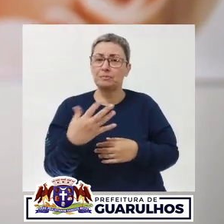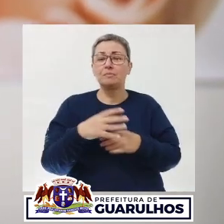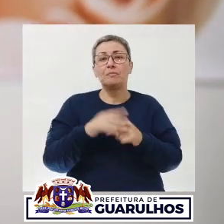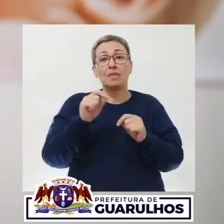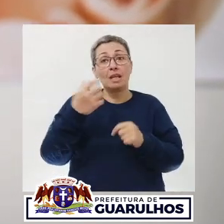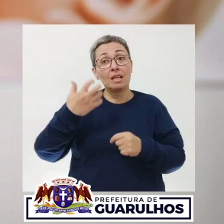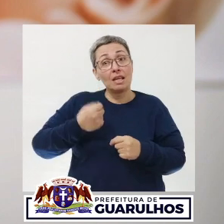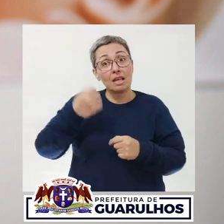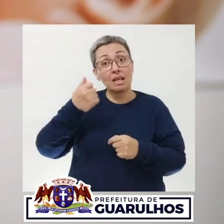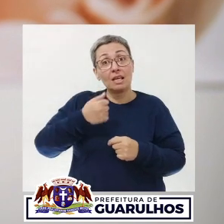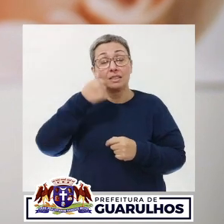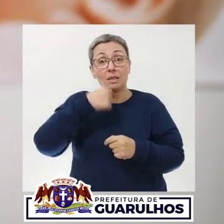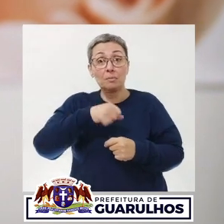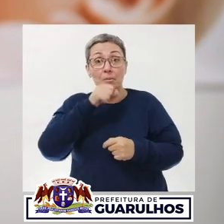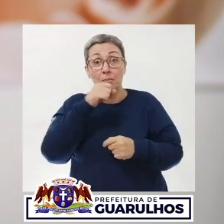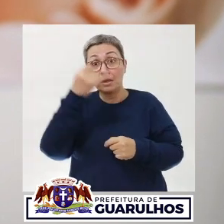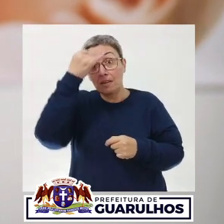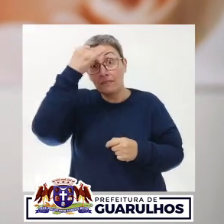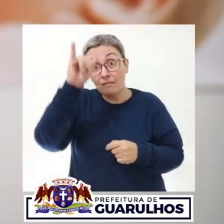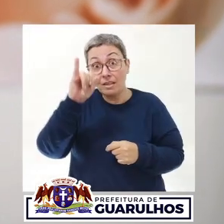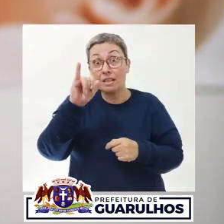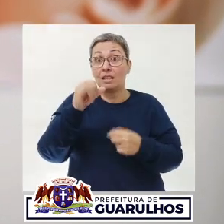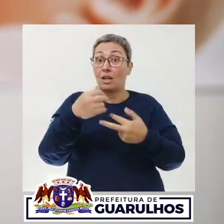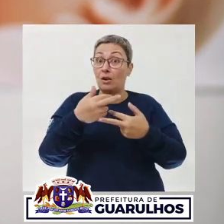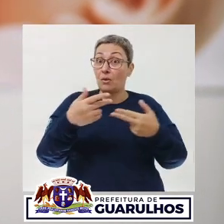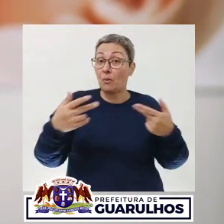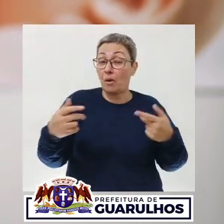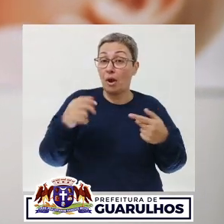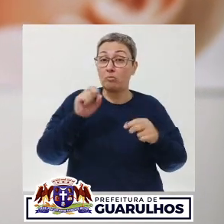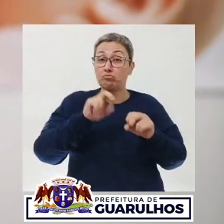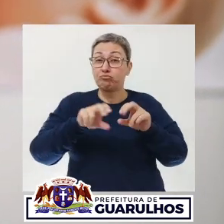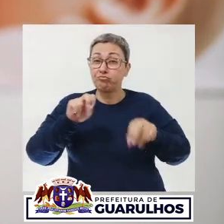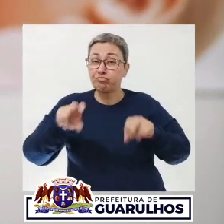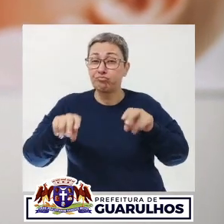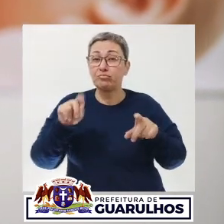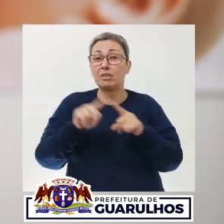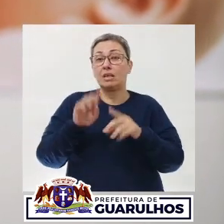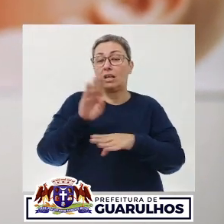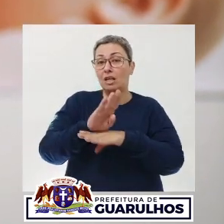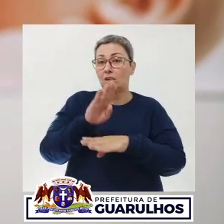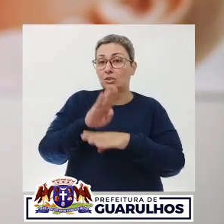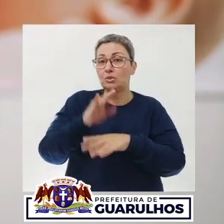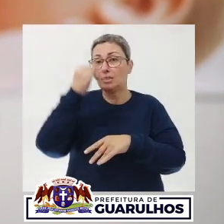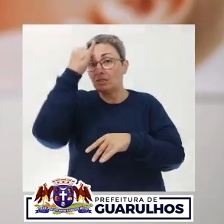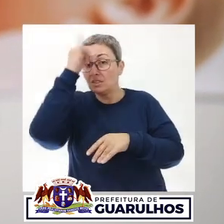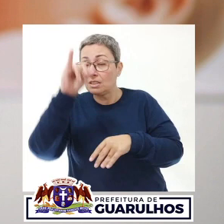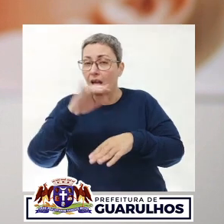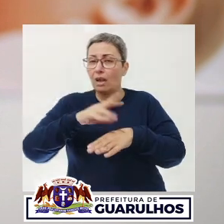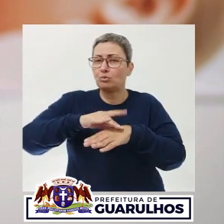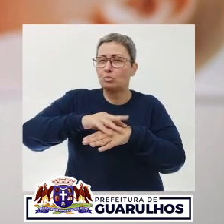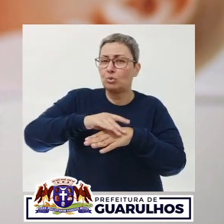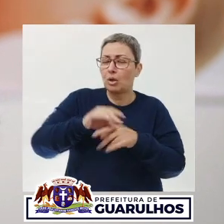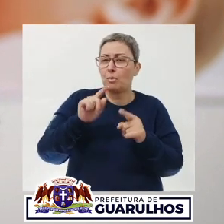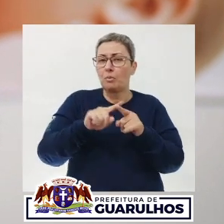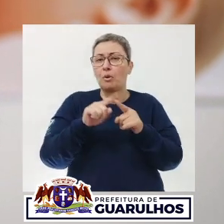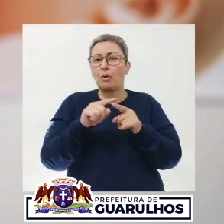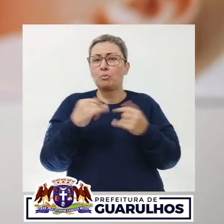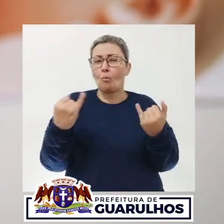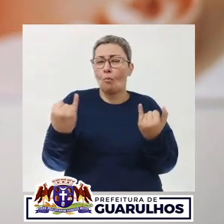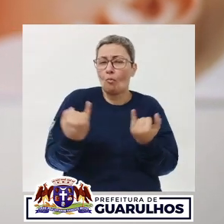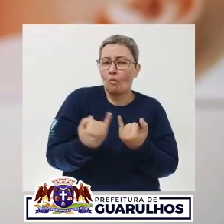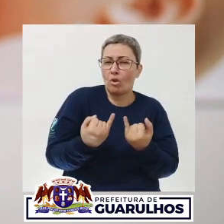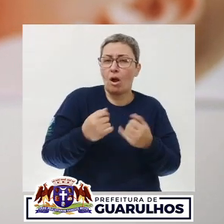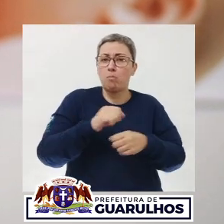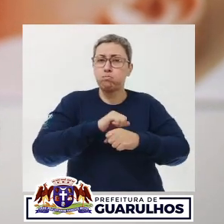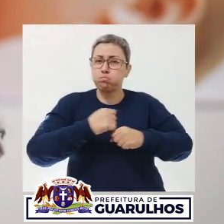bom desenvolvimento. O leite materno, ele previne contra diversos tipos de infecção, ajuda a prevenir